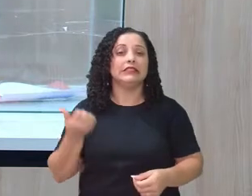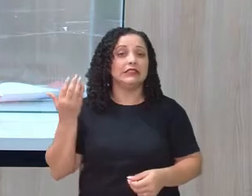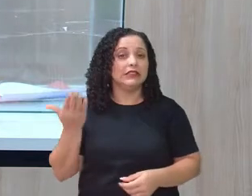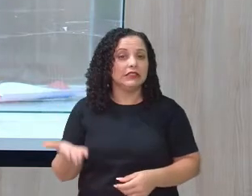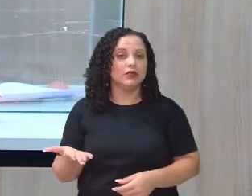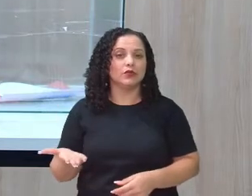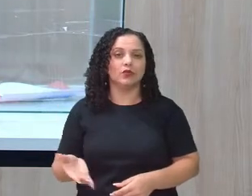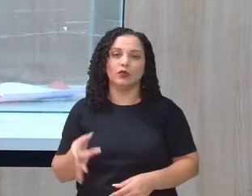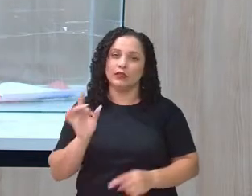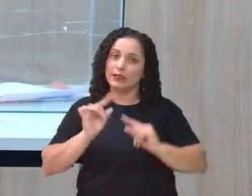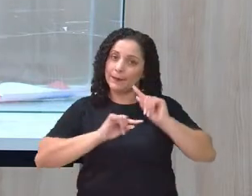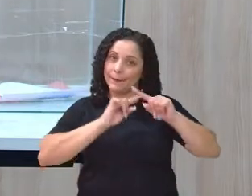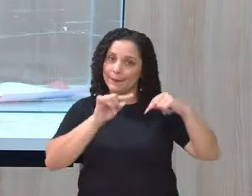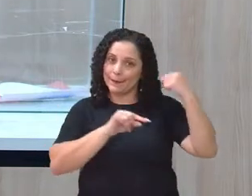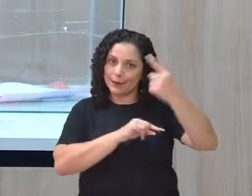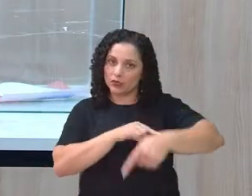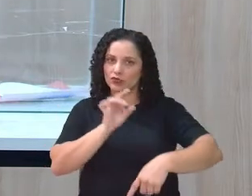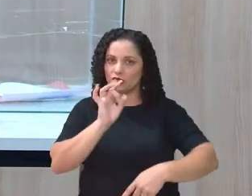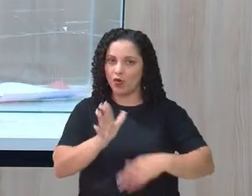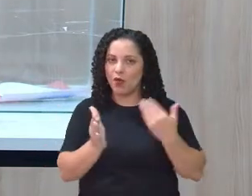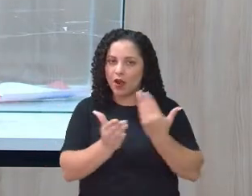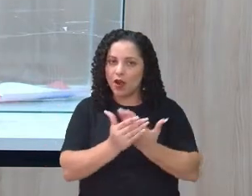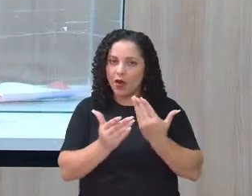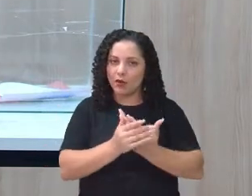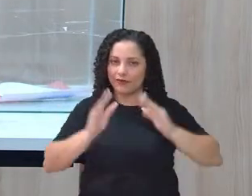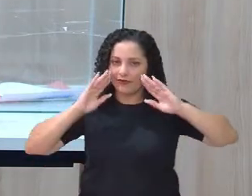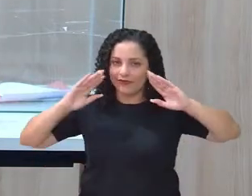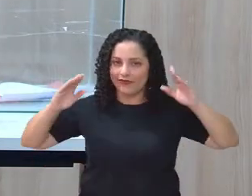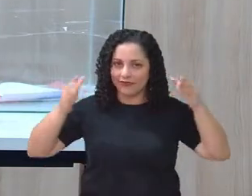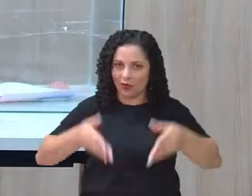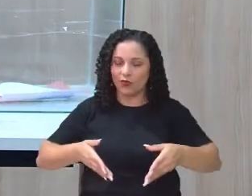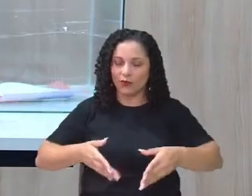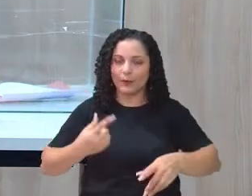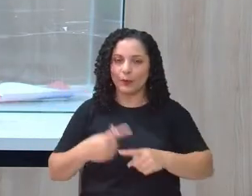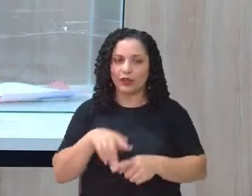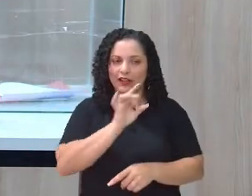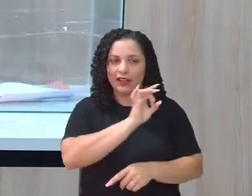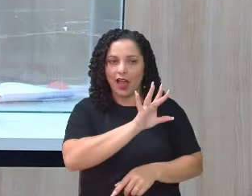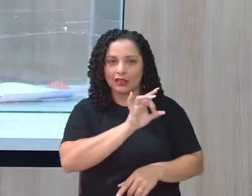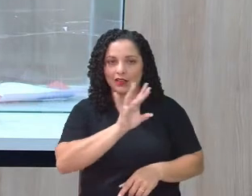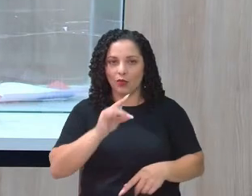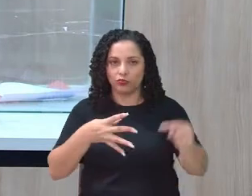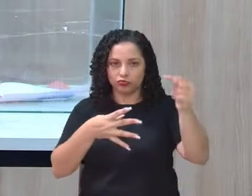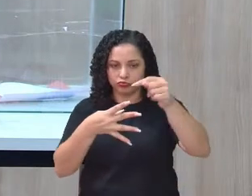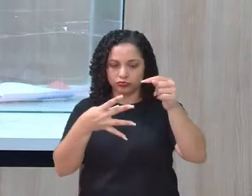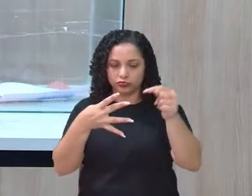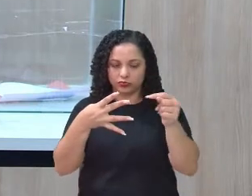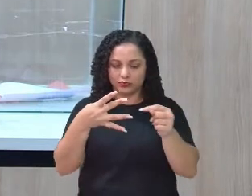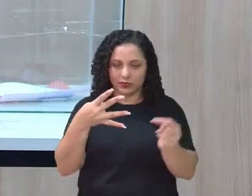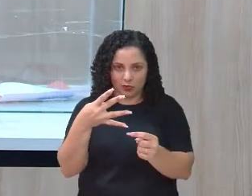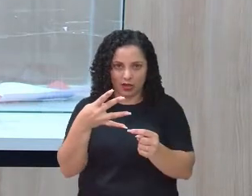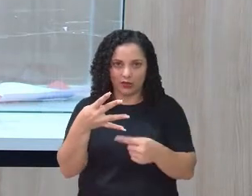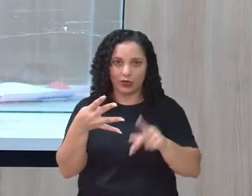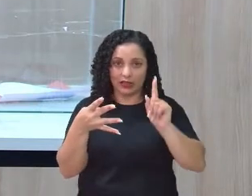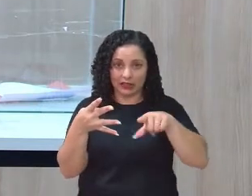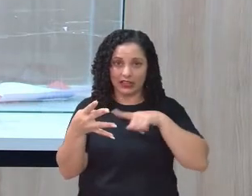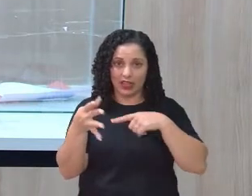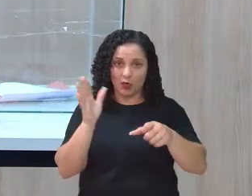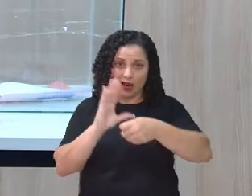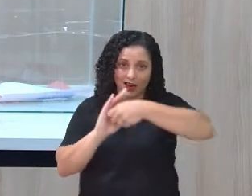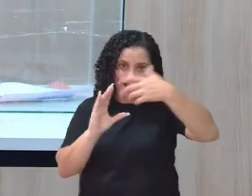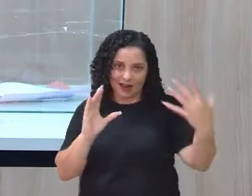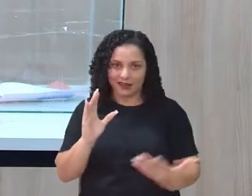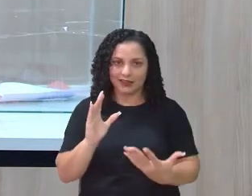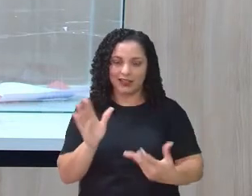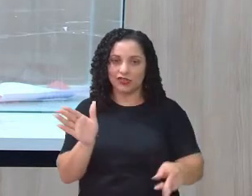uma aula somente para os quadriláteros, porque cada nomezinho desse é de acordo com uma característica